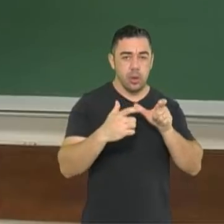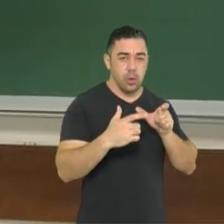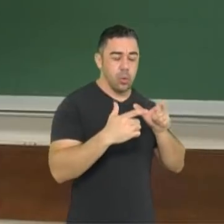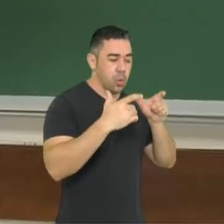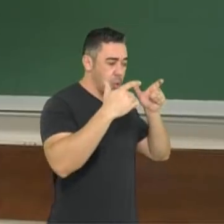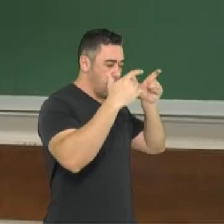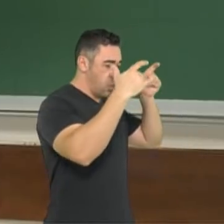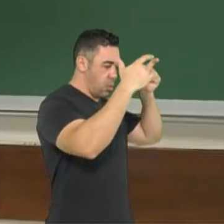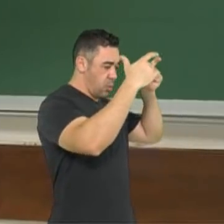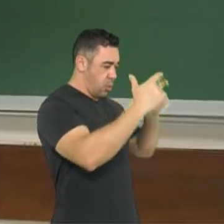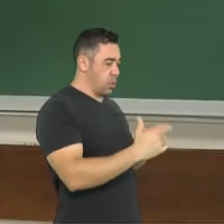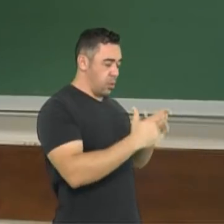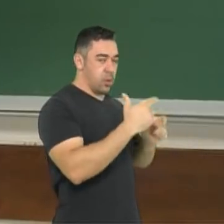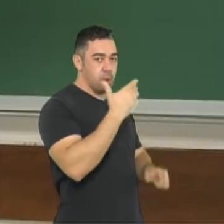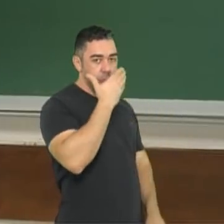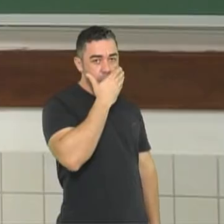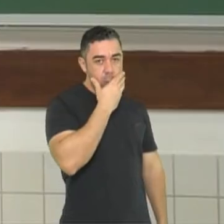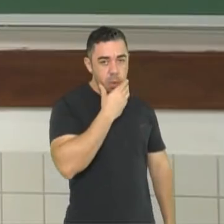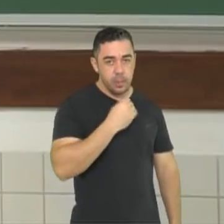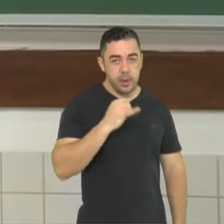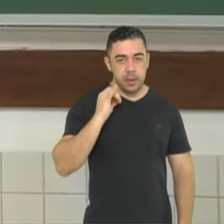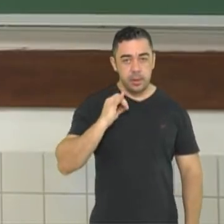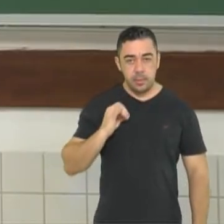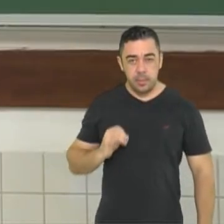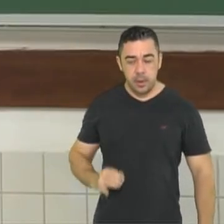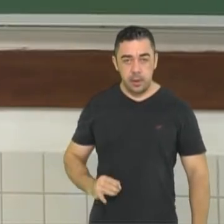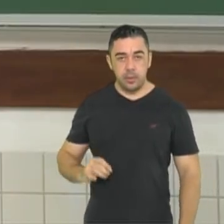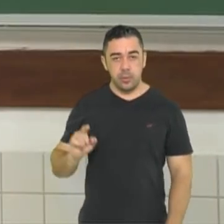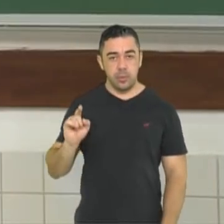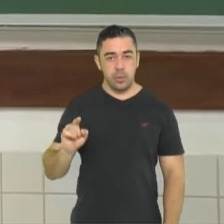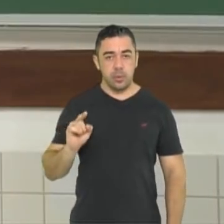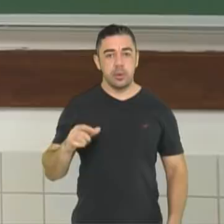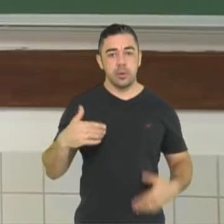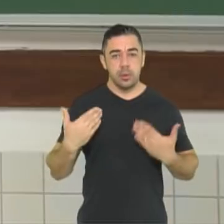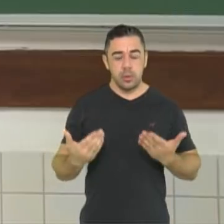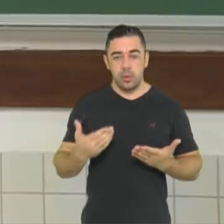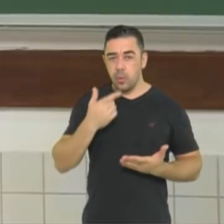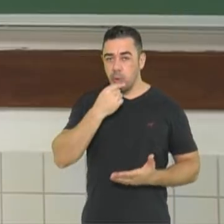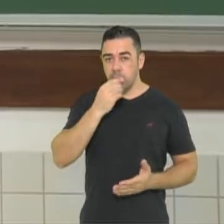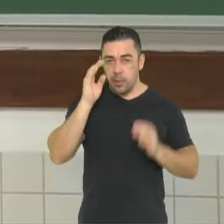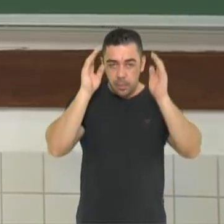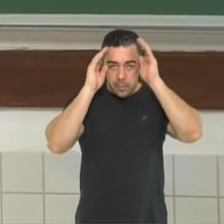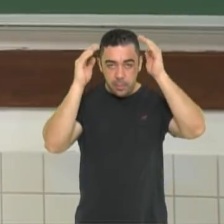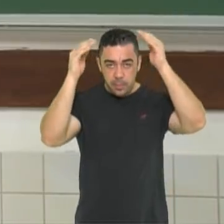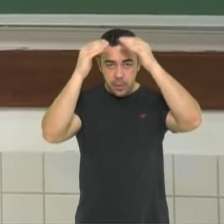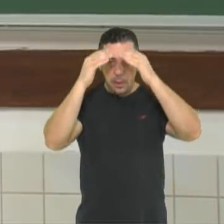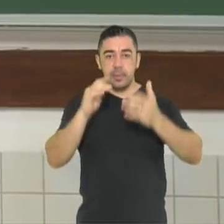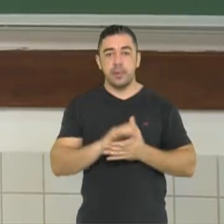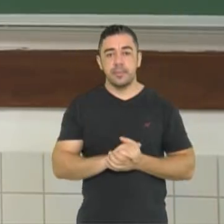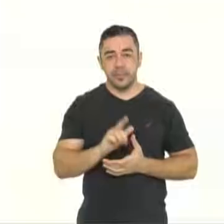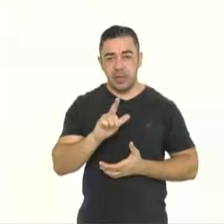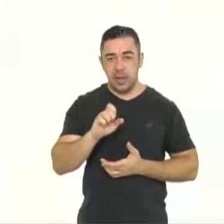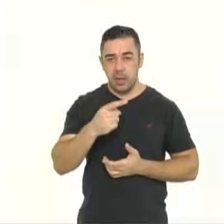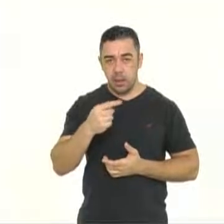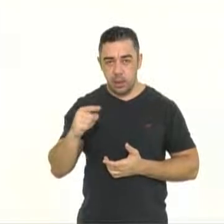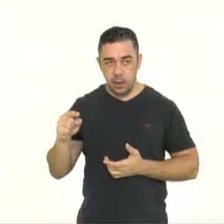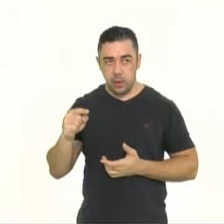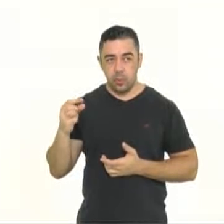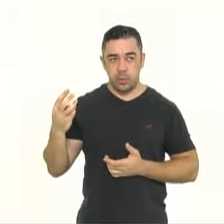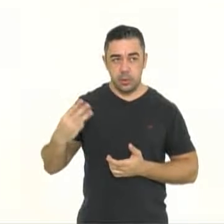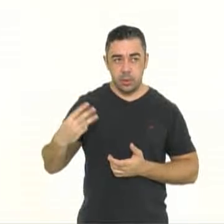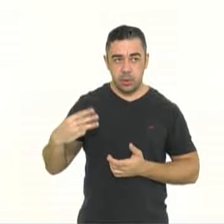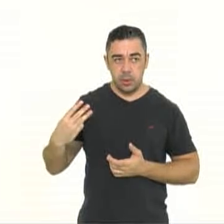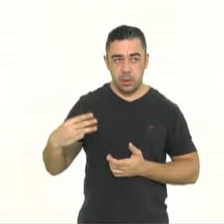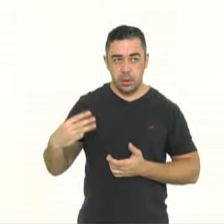Magno como imperador desse Império Carolíngio. Para isso, o Papa Leão III, deixa eu ver se eu acertei o nome do cara aqui, já